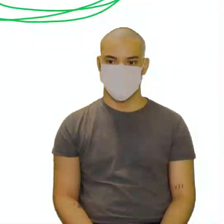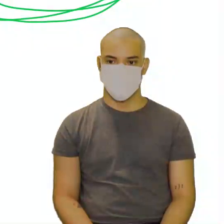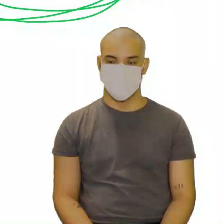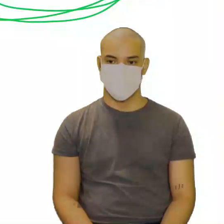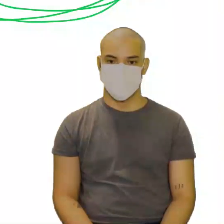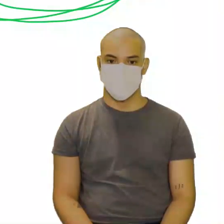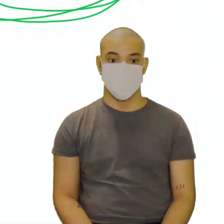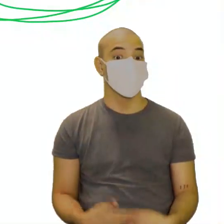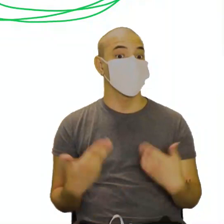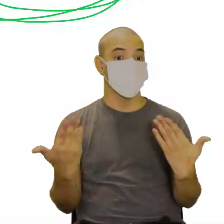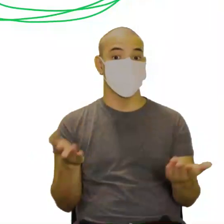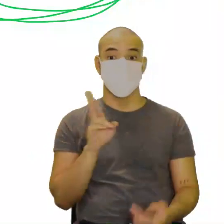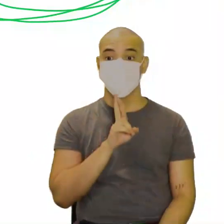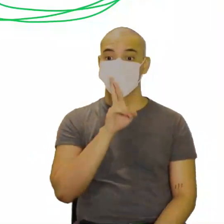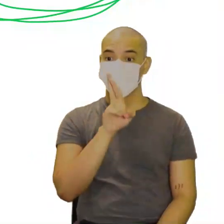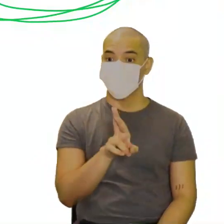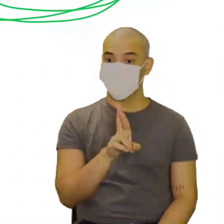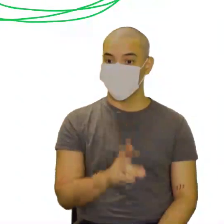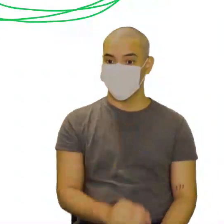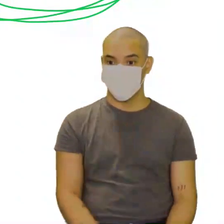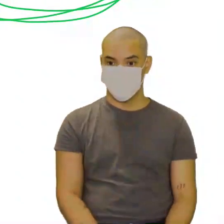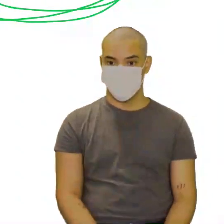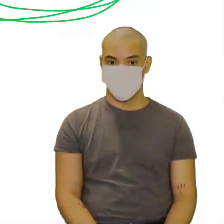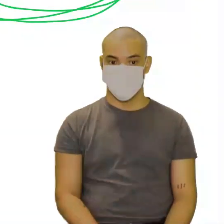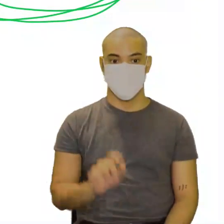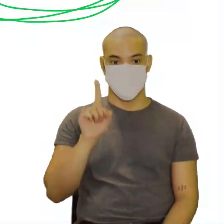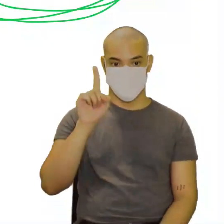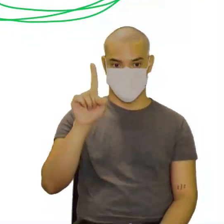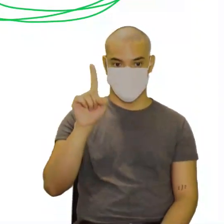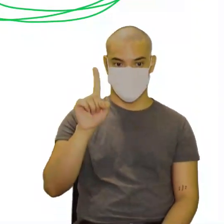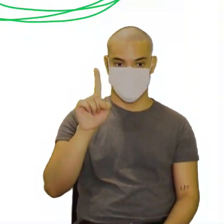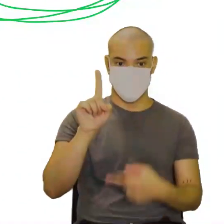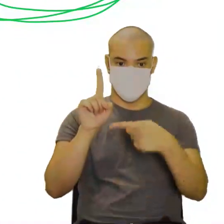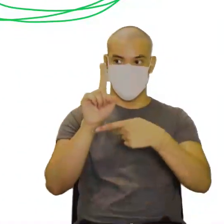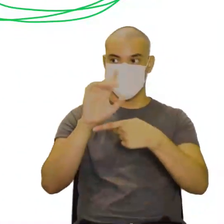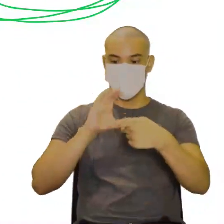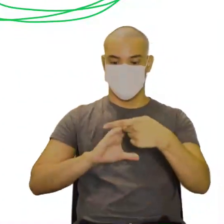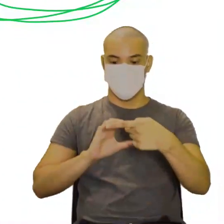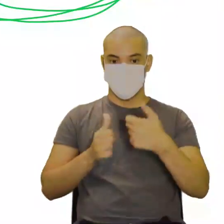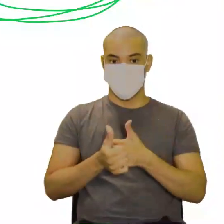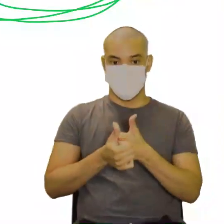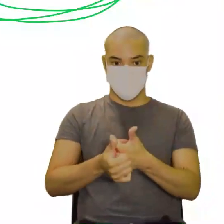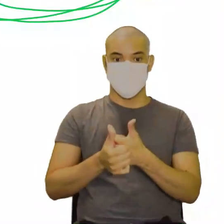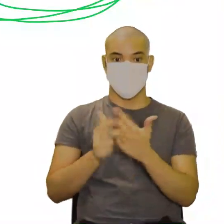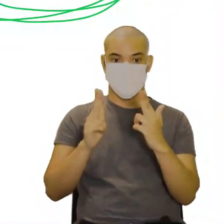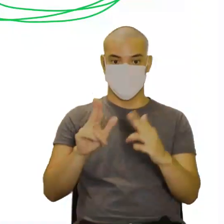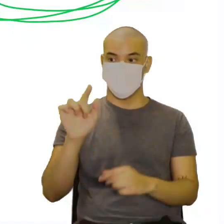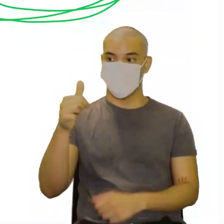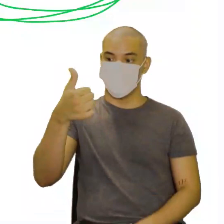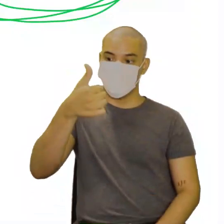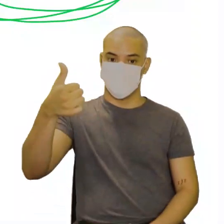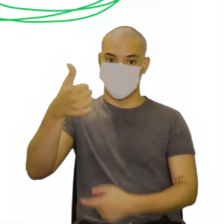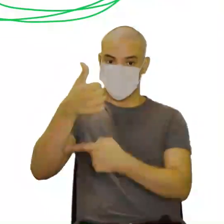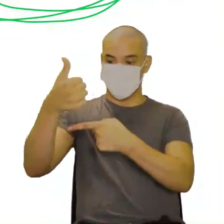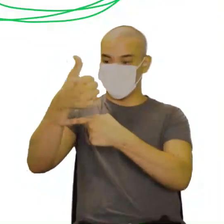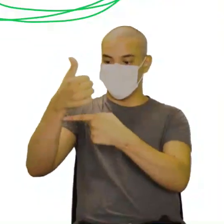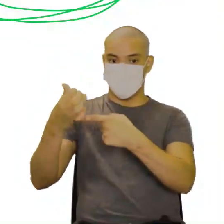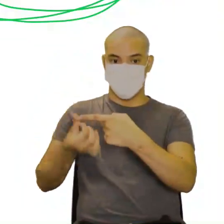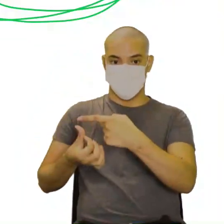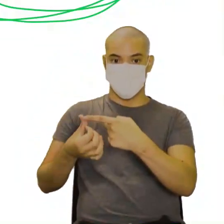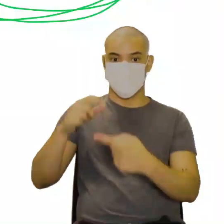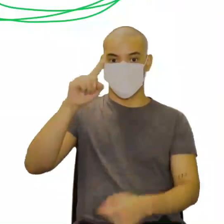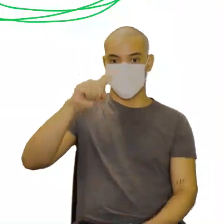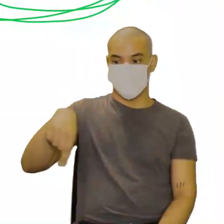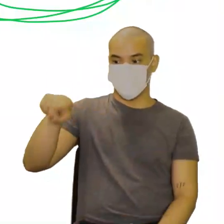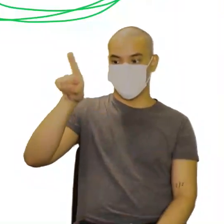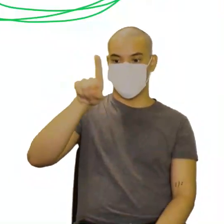vai dar nesse caso aqui? Olha só. 1 sobre C equivalente é igual a 11 sobre 6. É só você